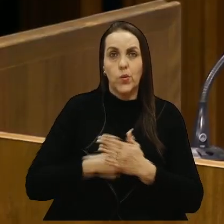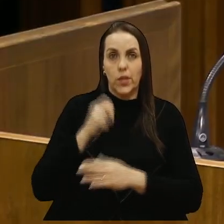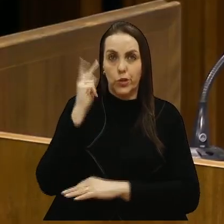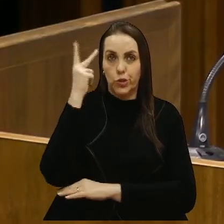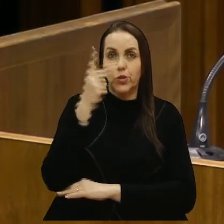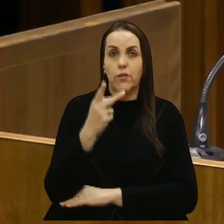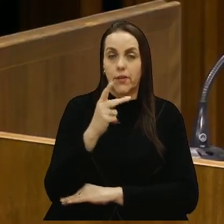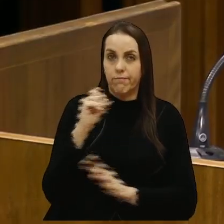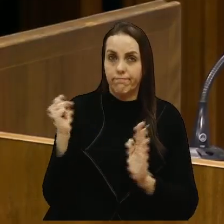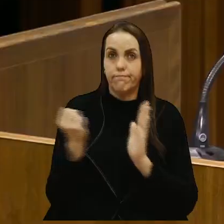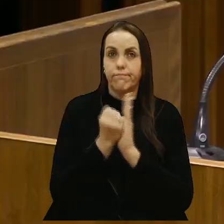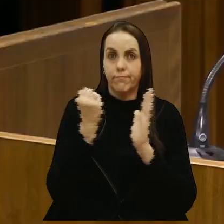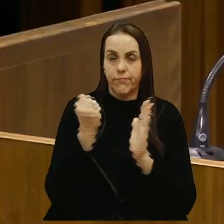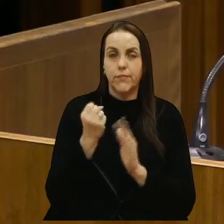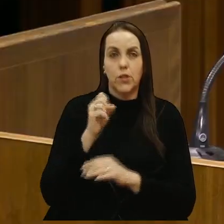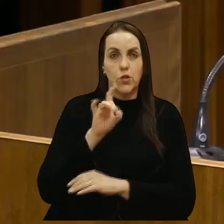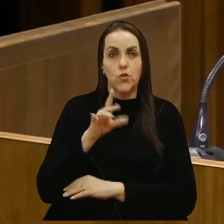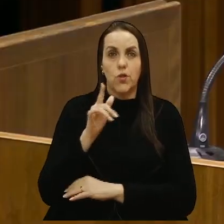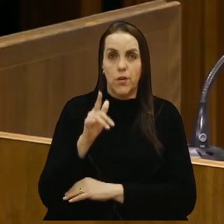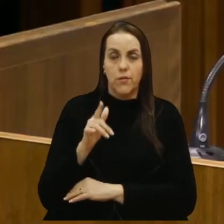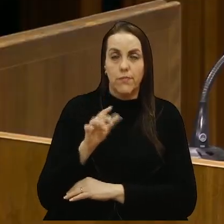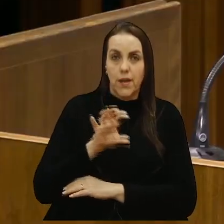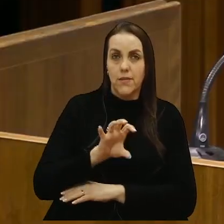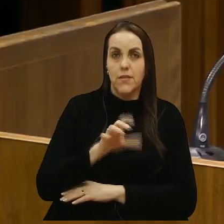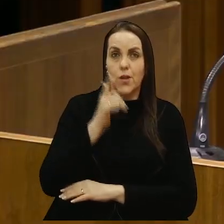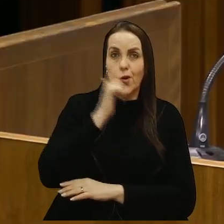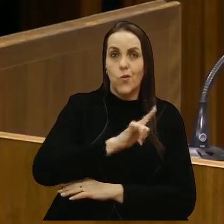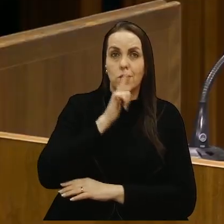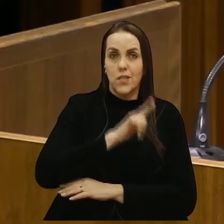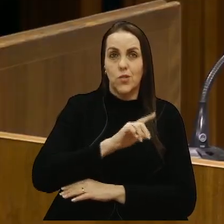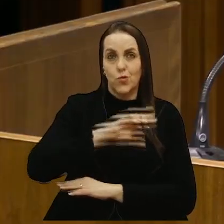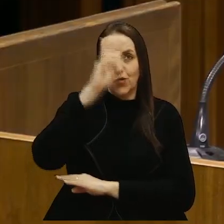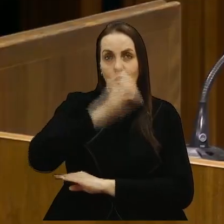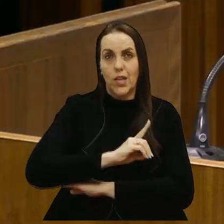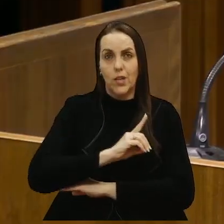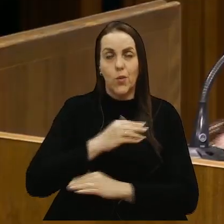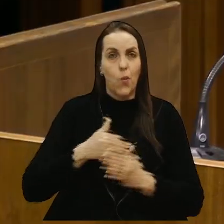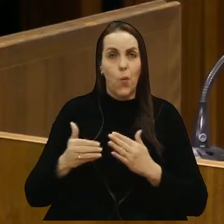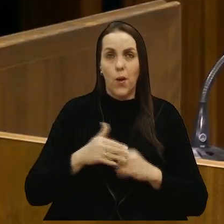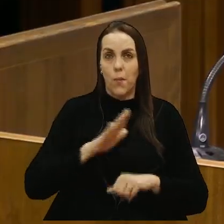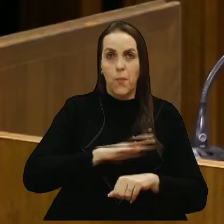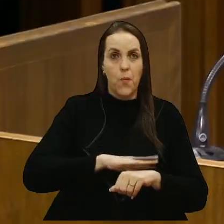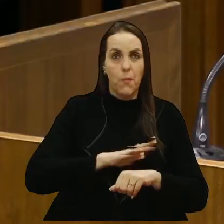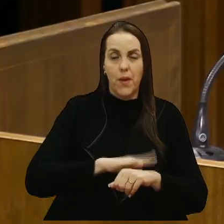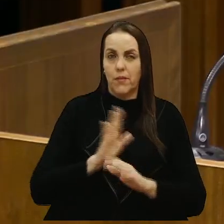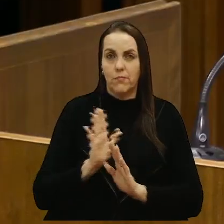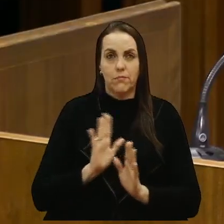e é só assim que a gente conquista direitos, seja em qualquer tempo e em qualquer espaço.